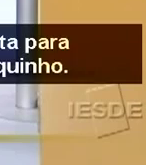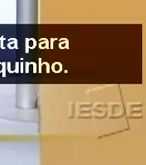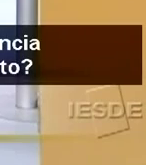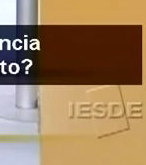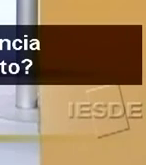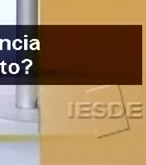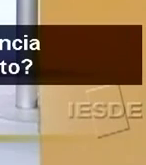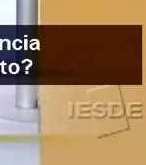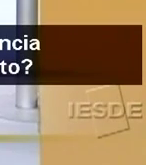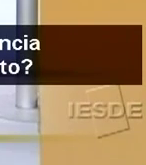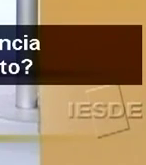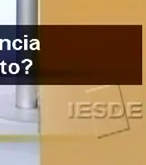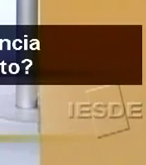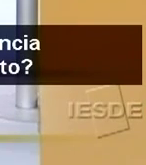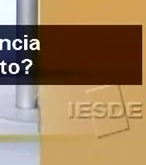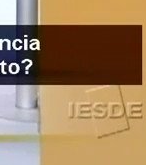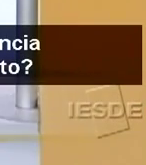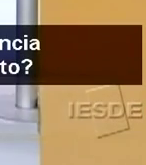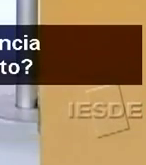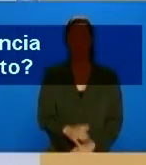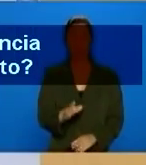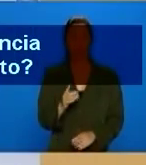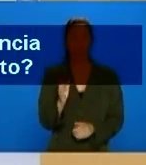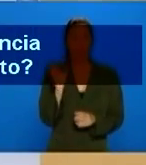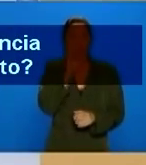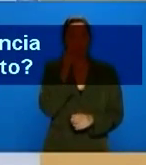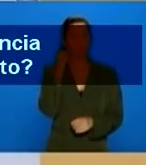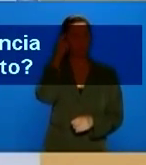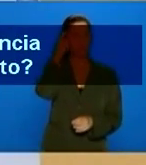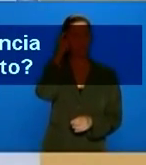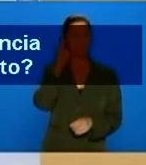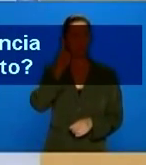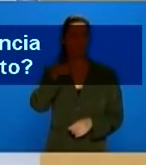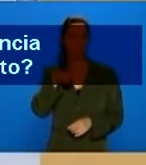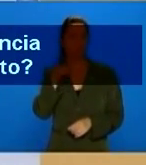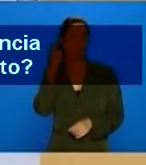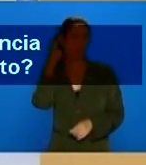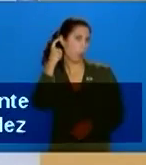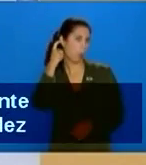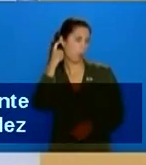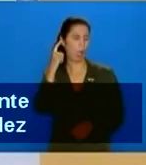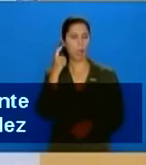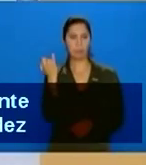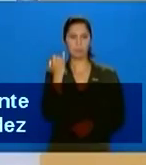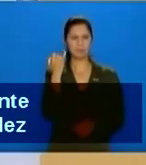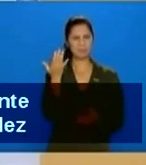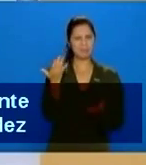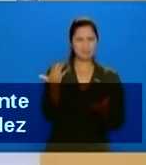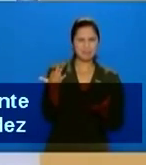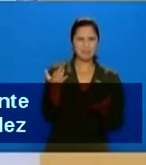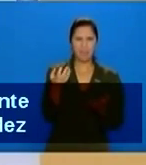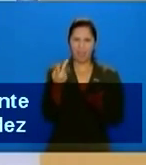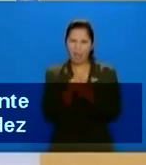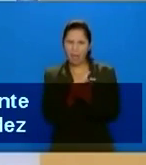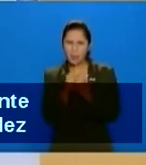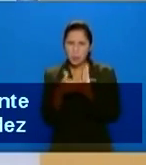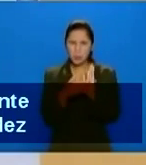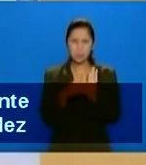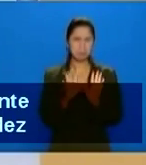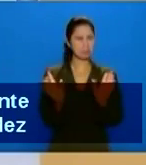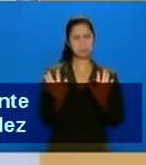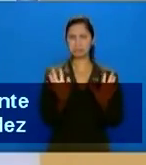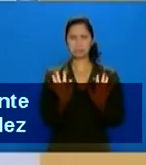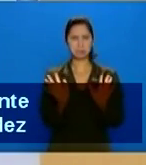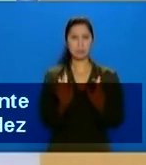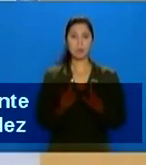Pense um pouquinho. De início, nós temos a tendência de achar que é a orelha, certo? Você não está completamente